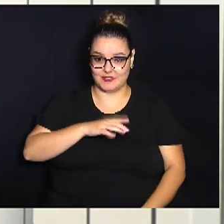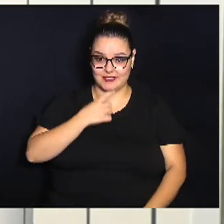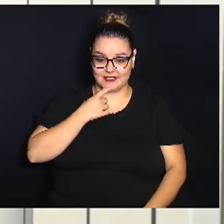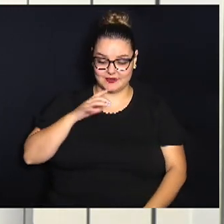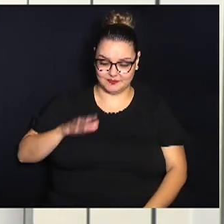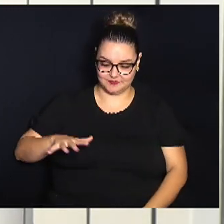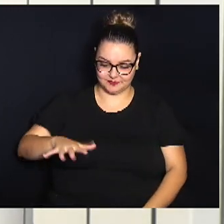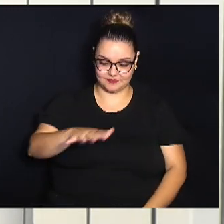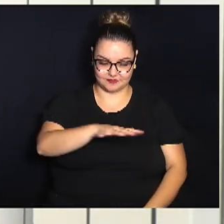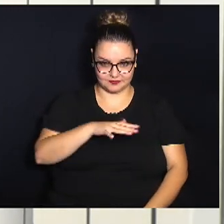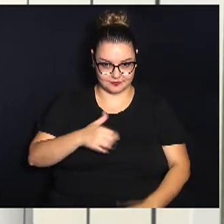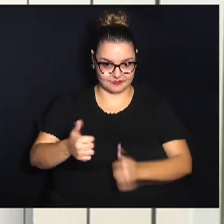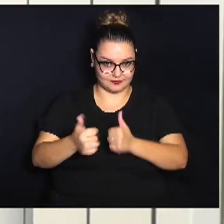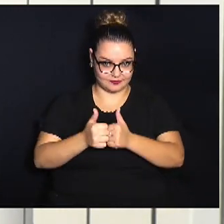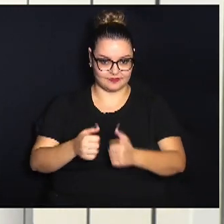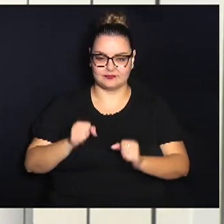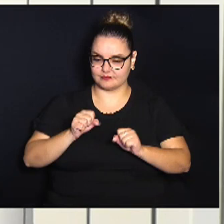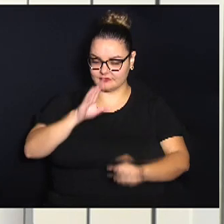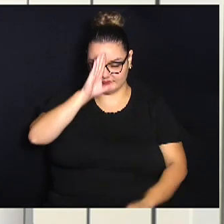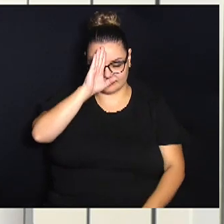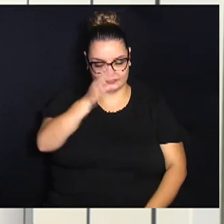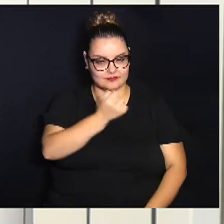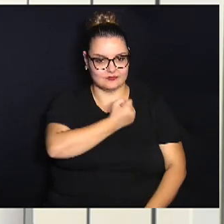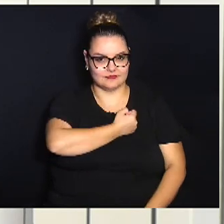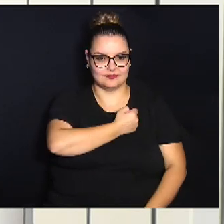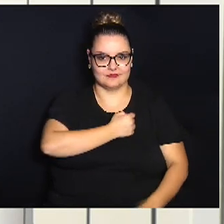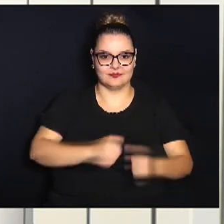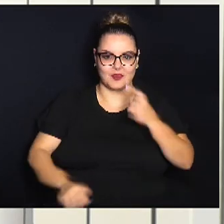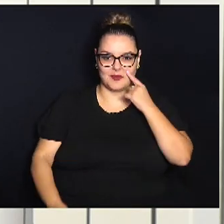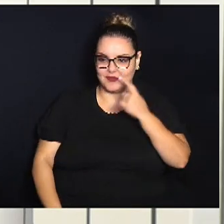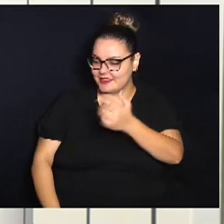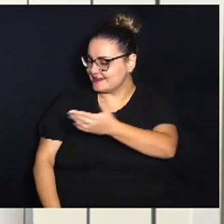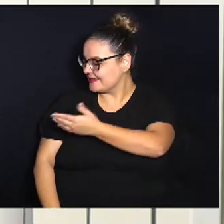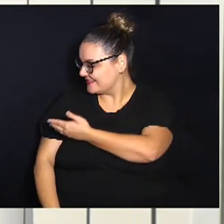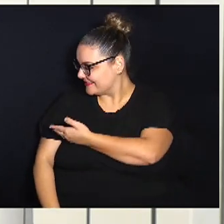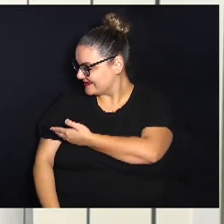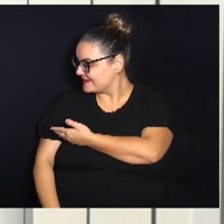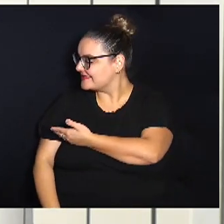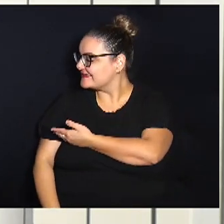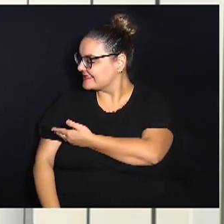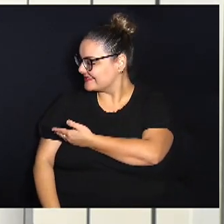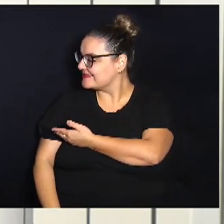de Campinas e região, pode digitar lá direto,